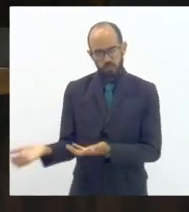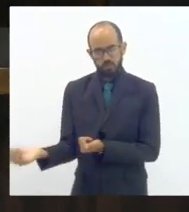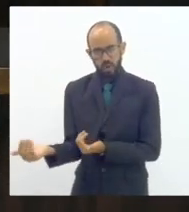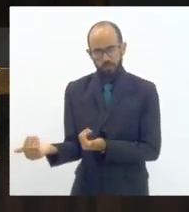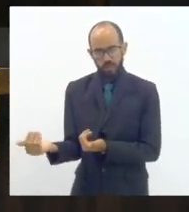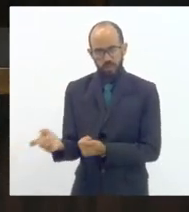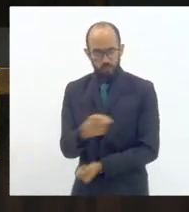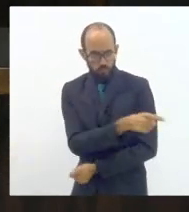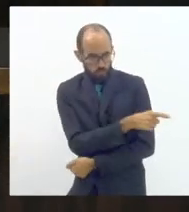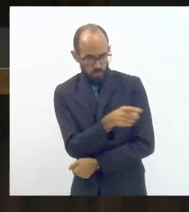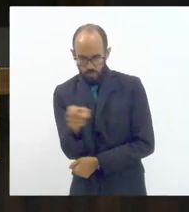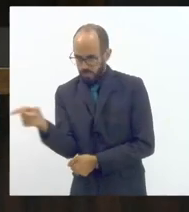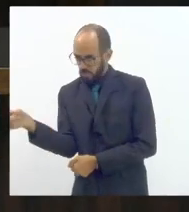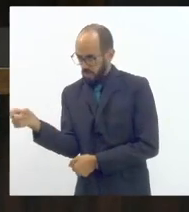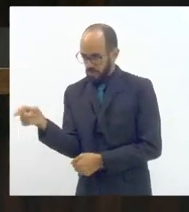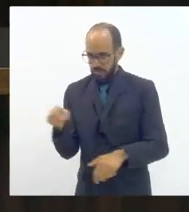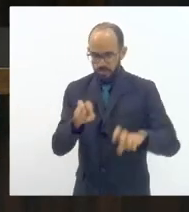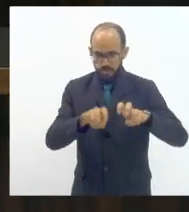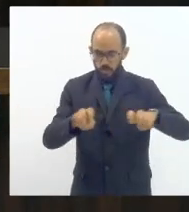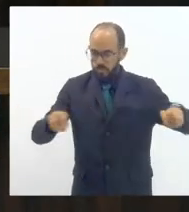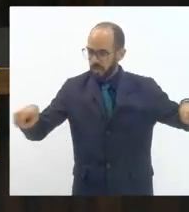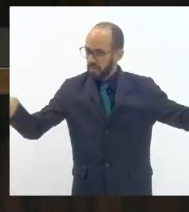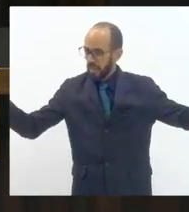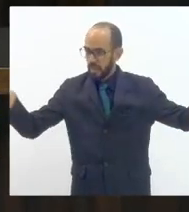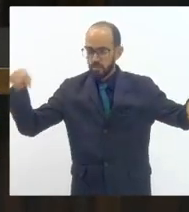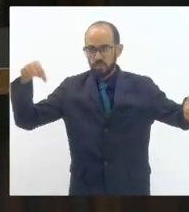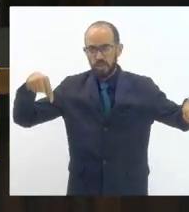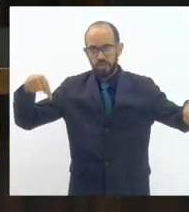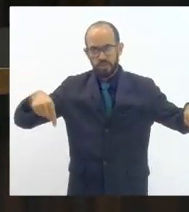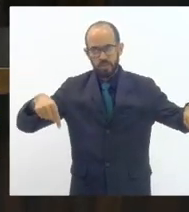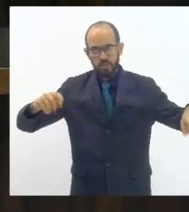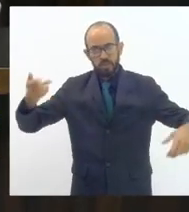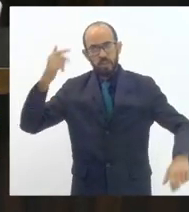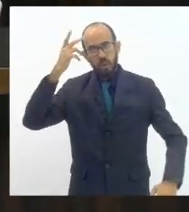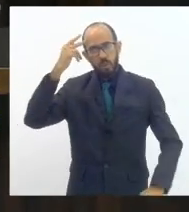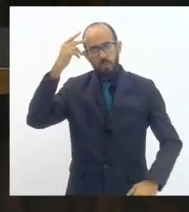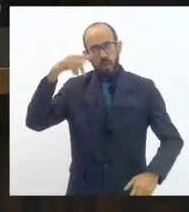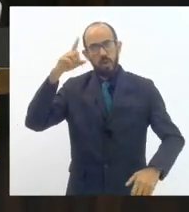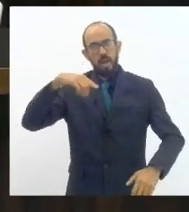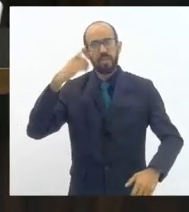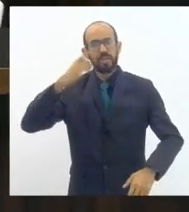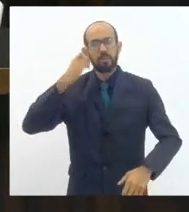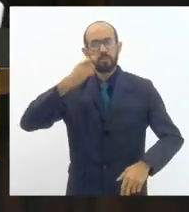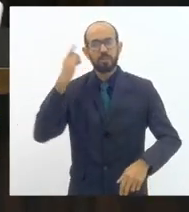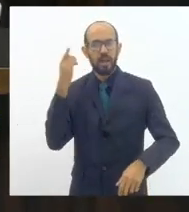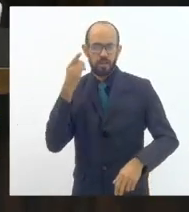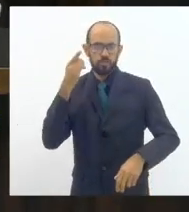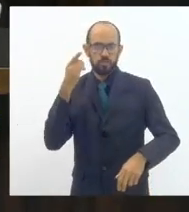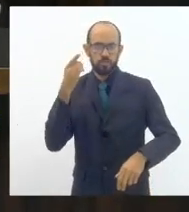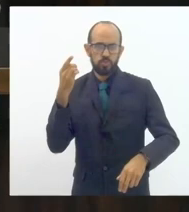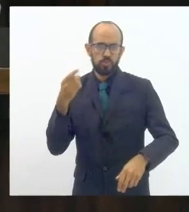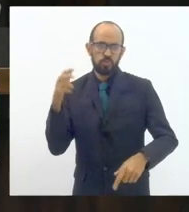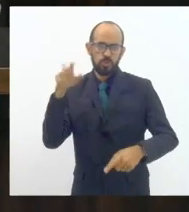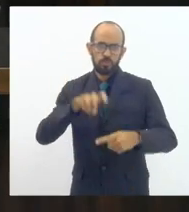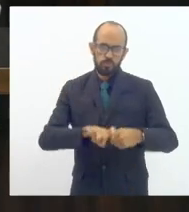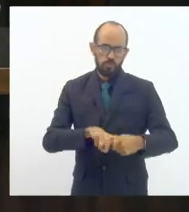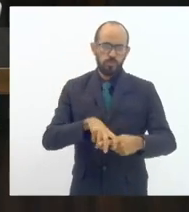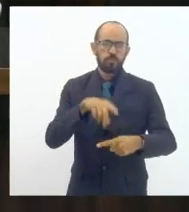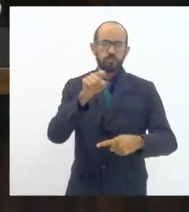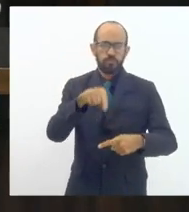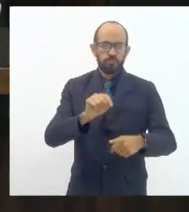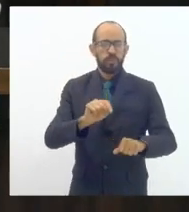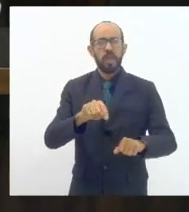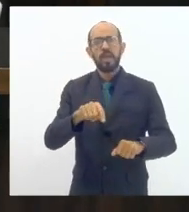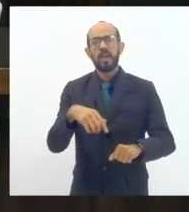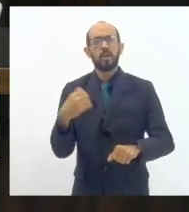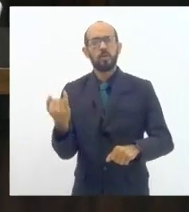Vocês aqui ocupando essas cadeiras que normalmente são ocupadas por deputados e deputadas fazem valer o